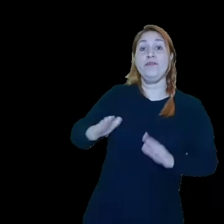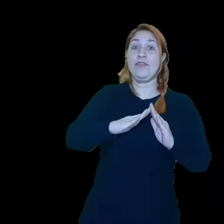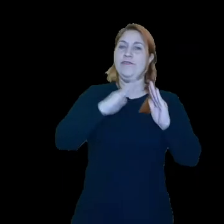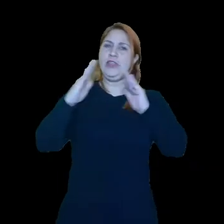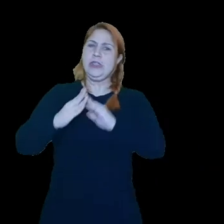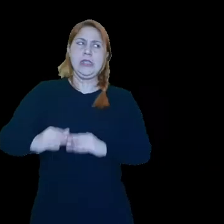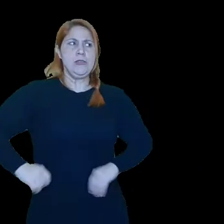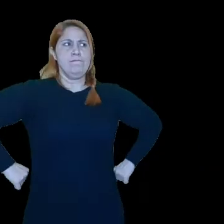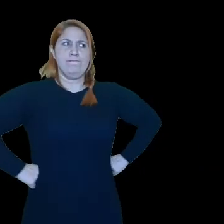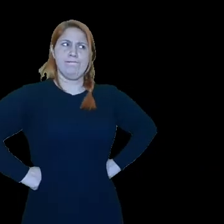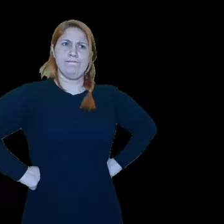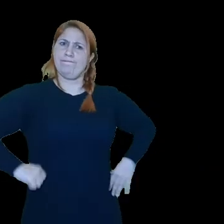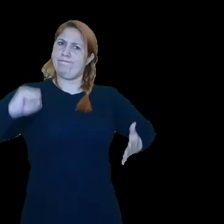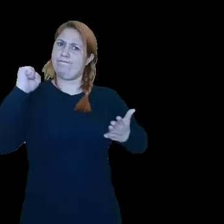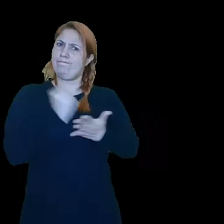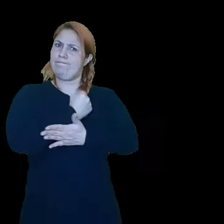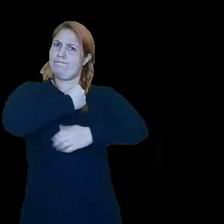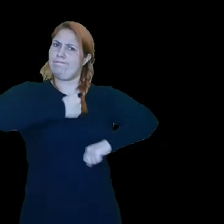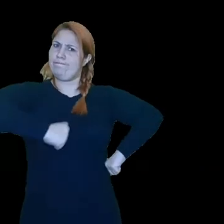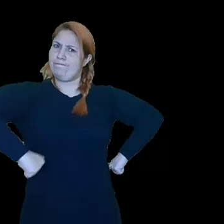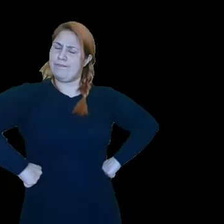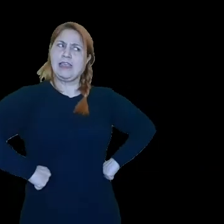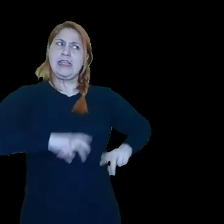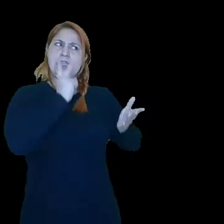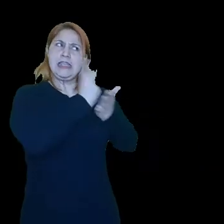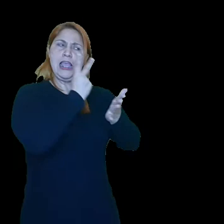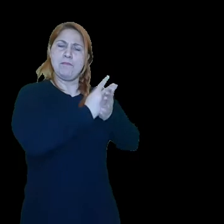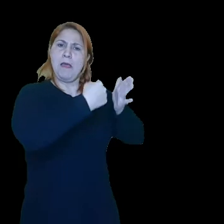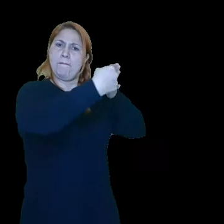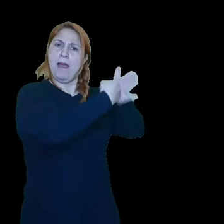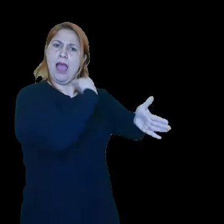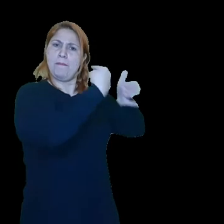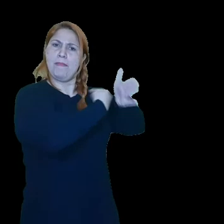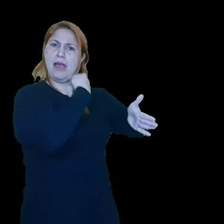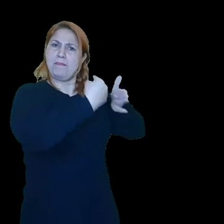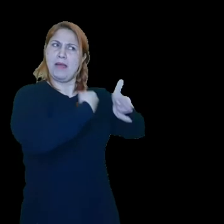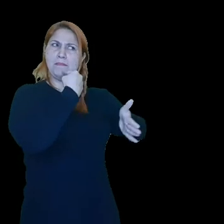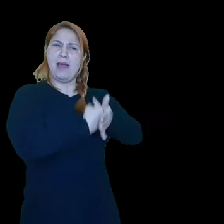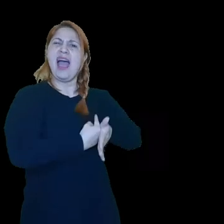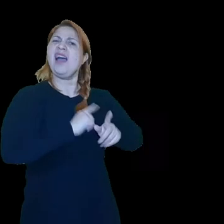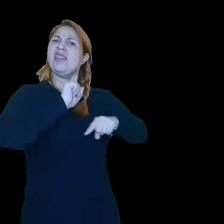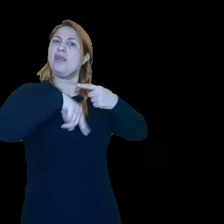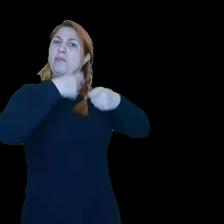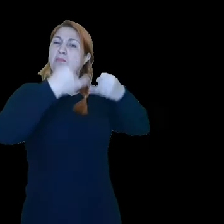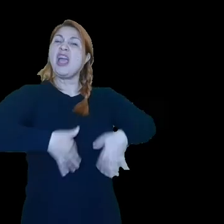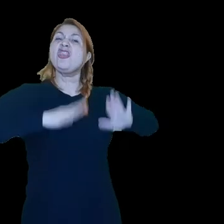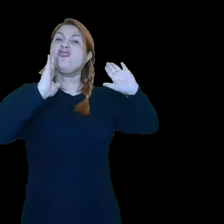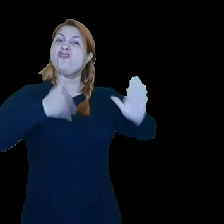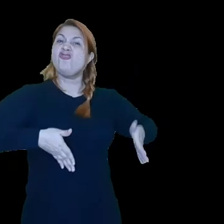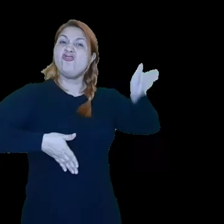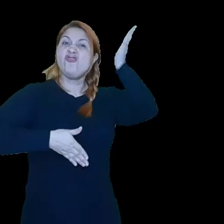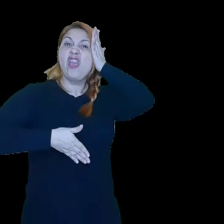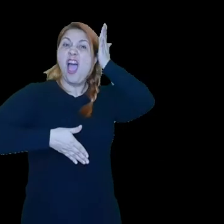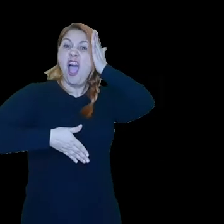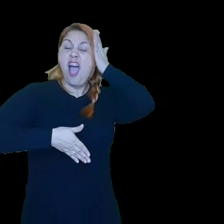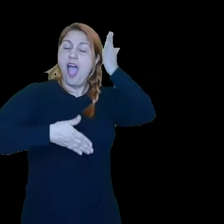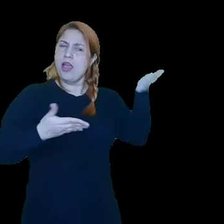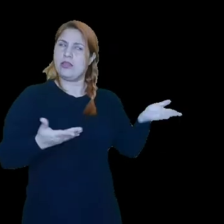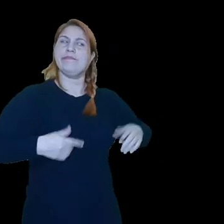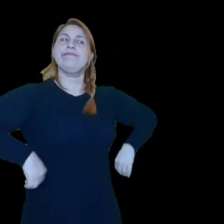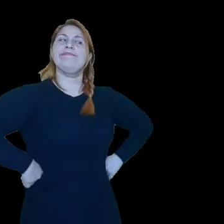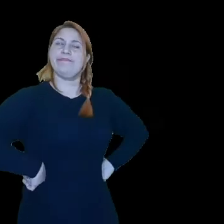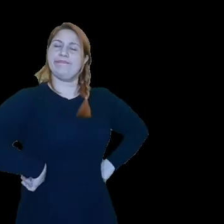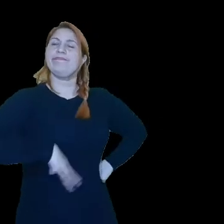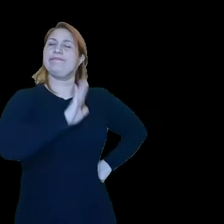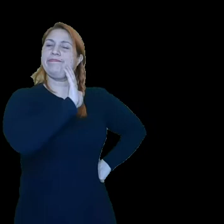vinha sempre com a mesma história. Ah, é assim que se faz arroz com carneiro? Mas isso eu já sabia. Ah, é assim